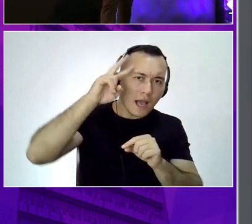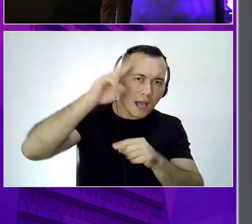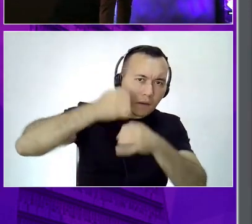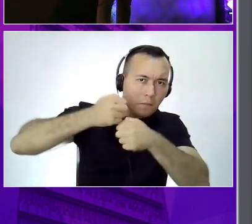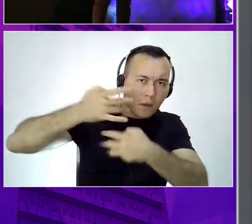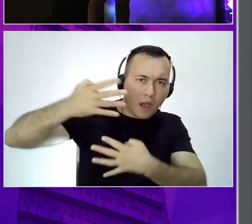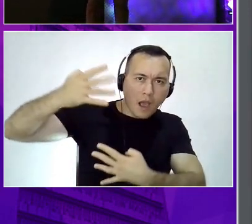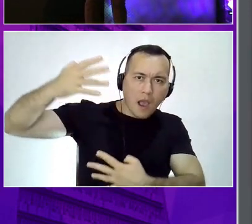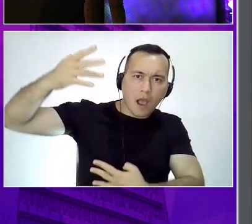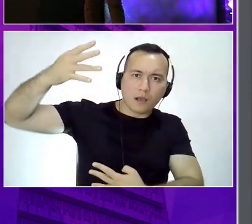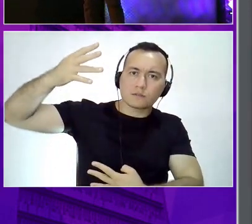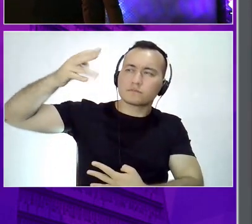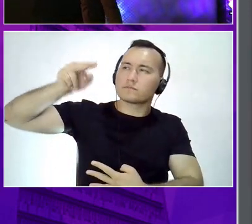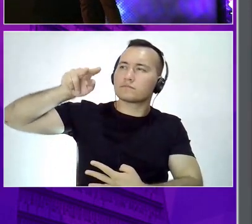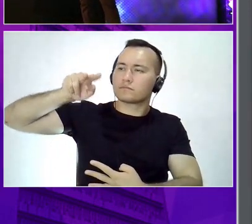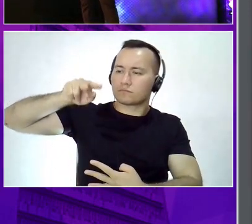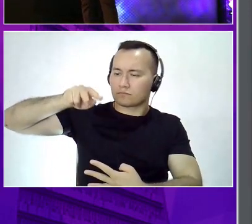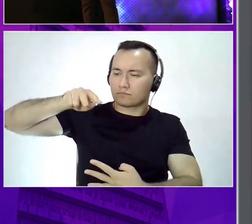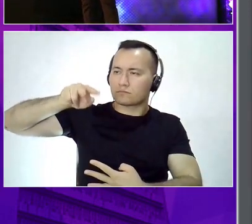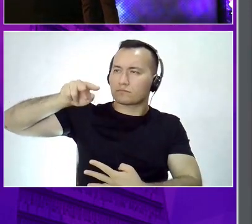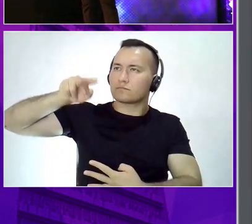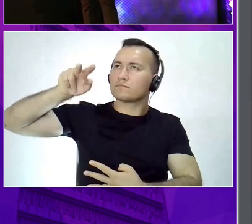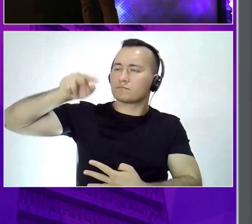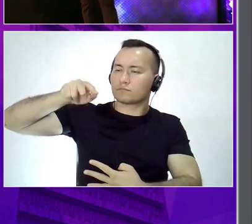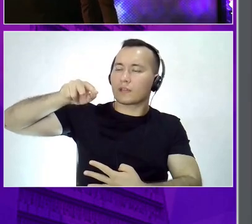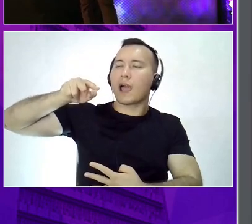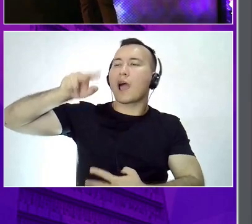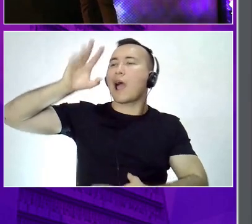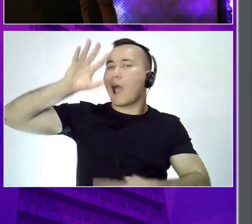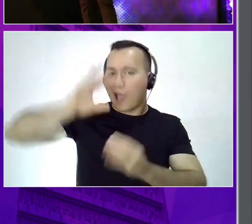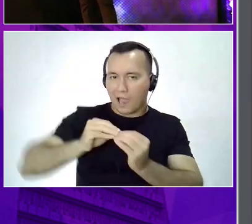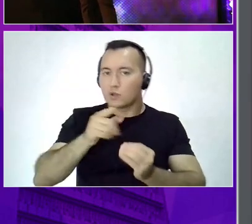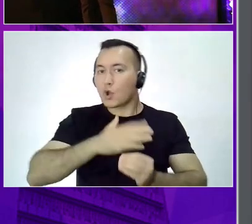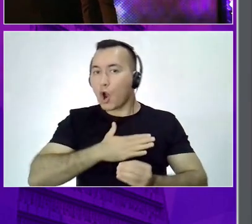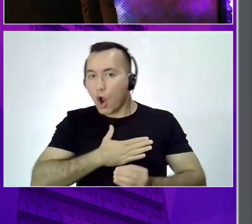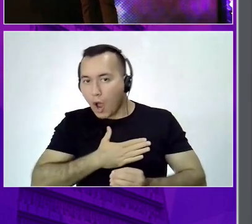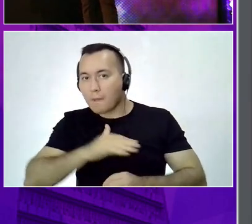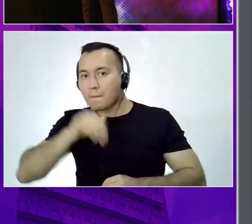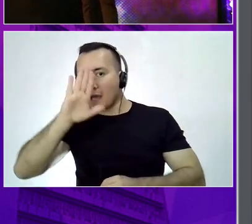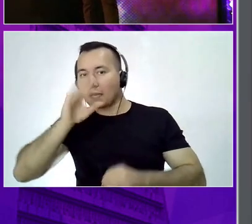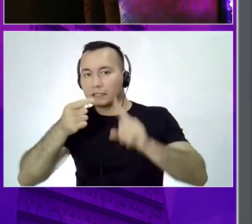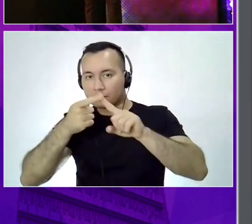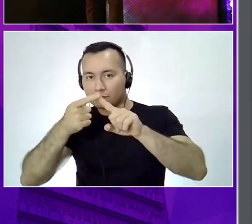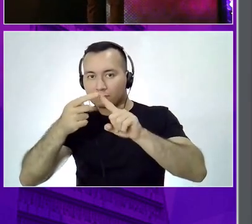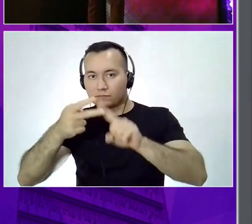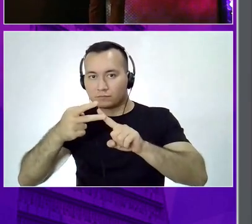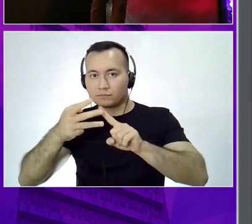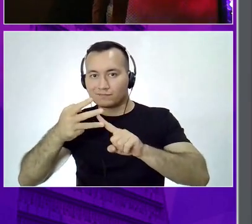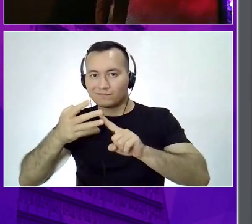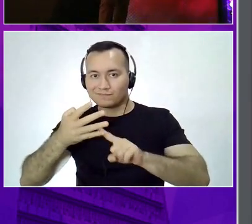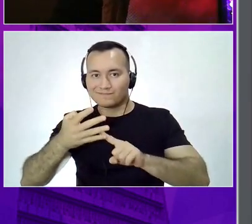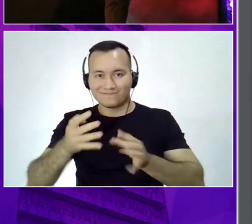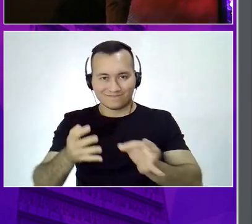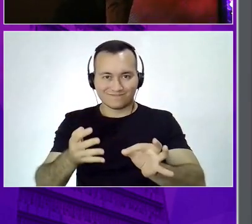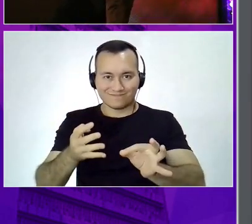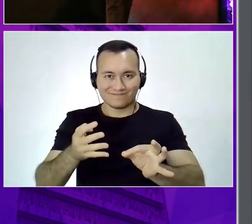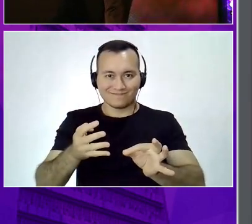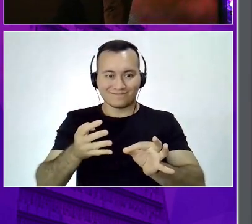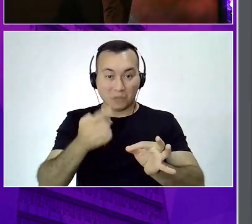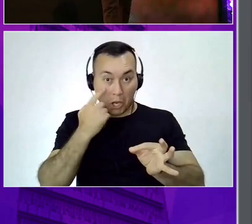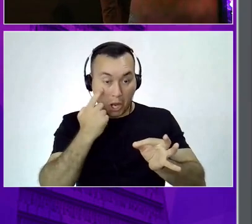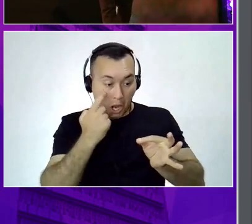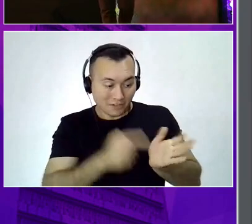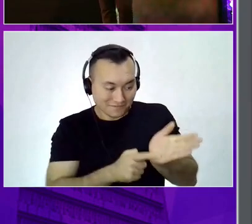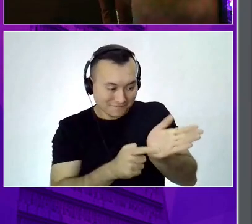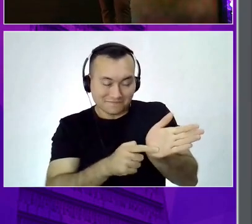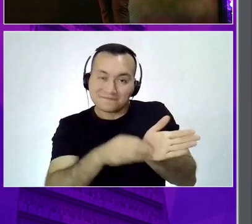negócio, um exemplo muito usado dessa parte de recomendação aí do que a gente chama da AI tradicional.